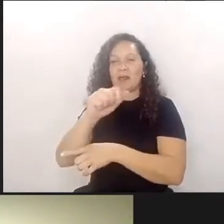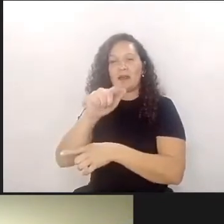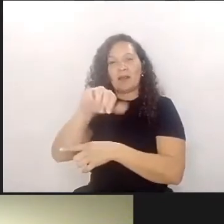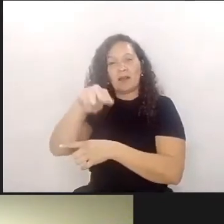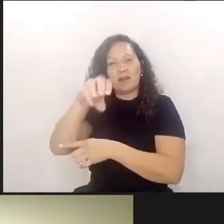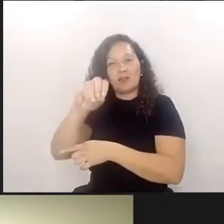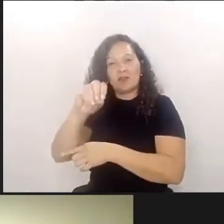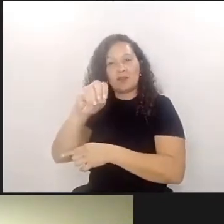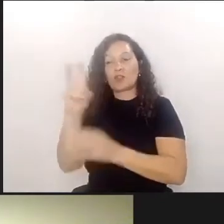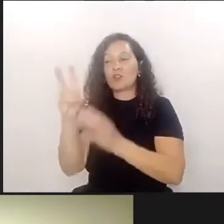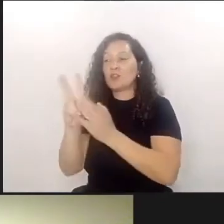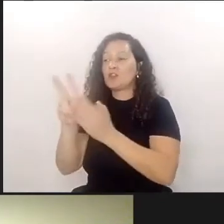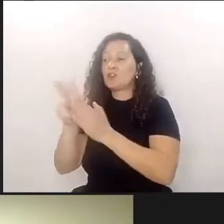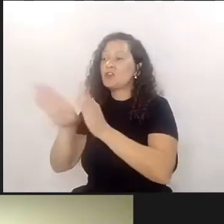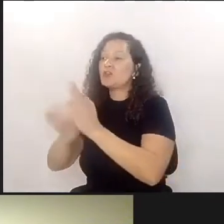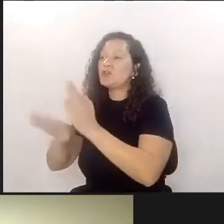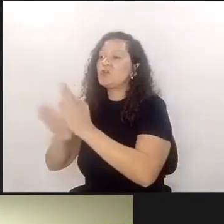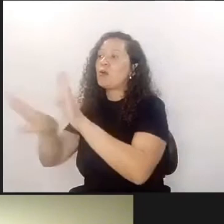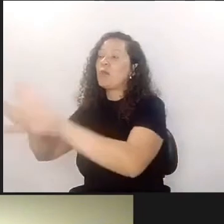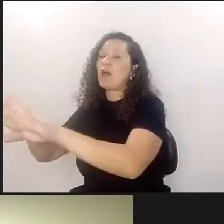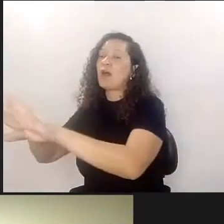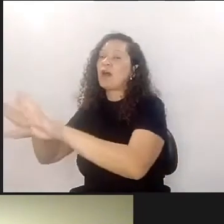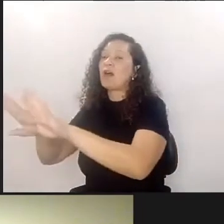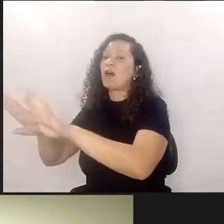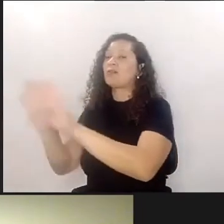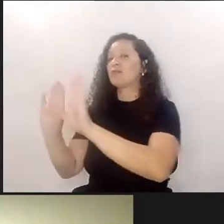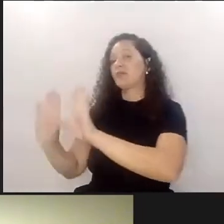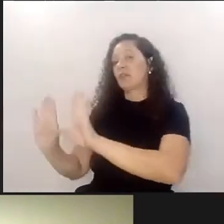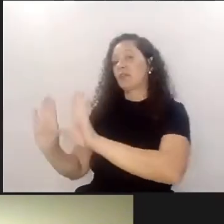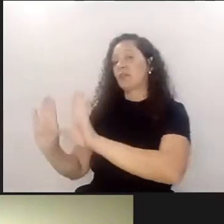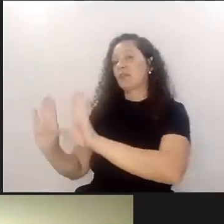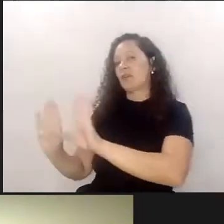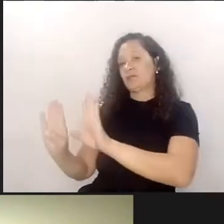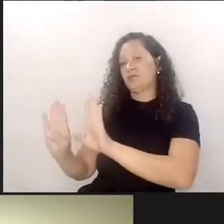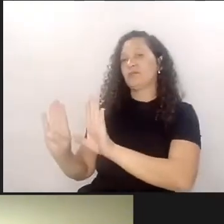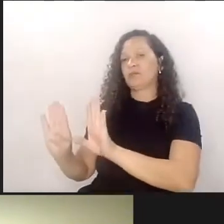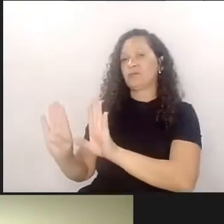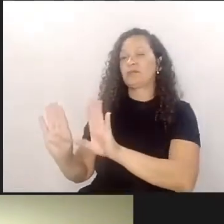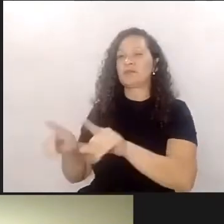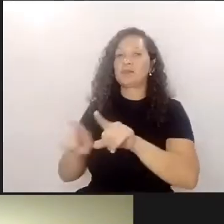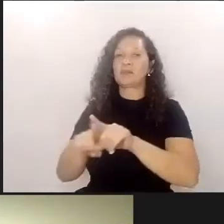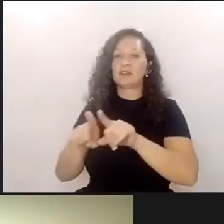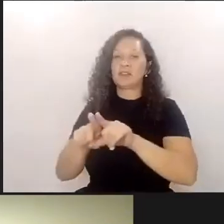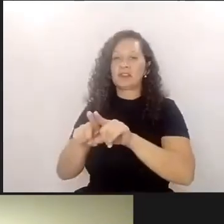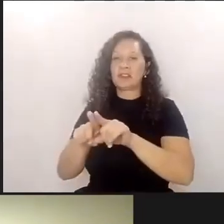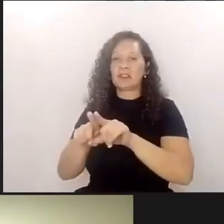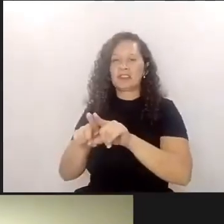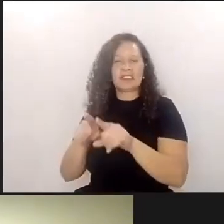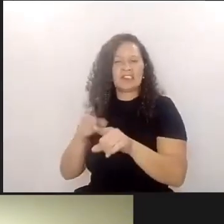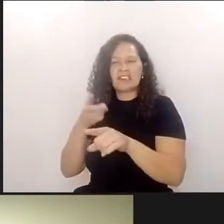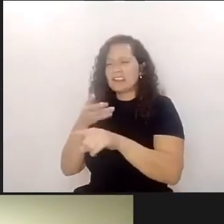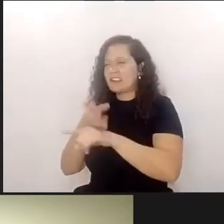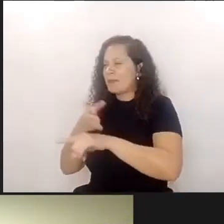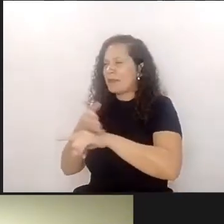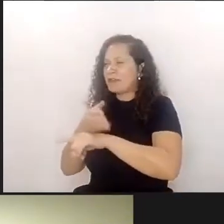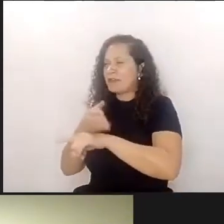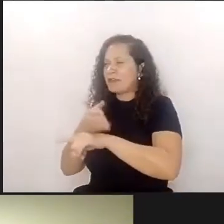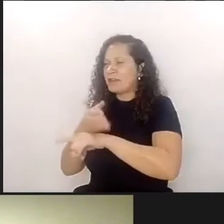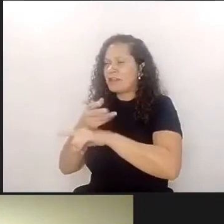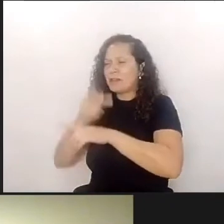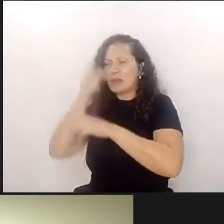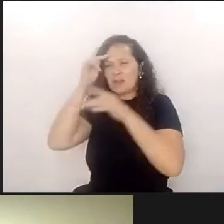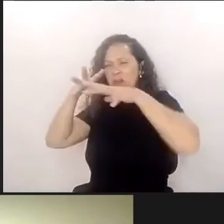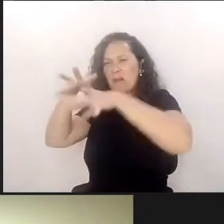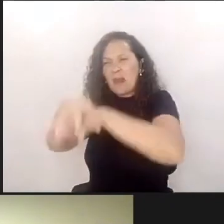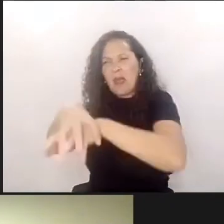deles, que são invadidas o tempo todo, que a gente está tentando, que tem várias iniciativas para